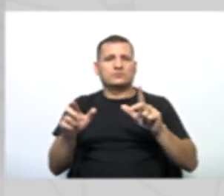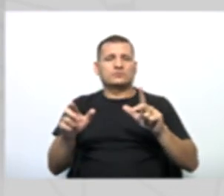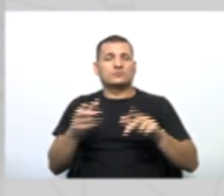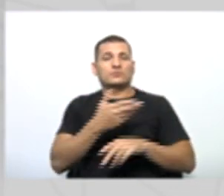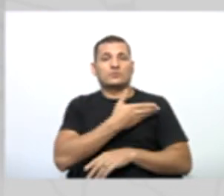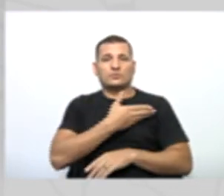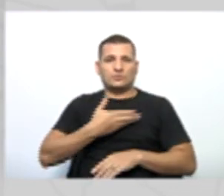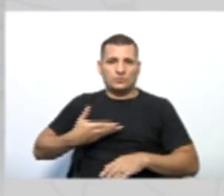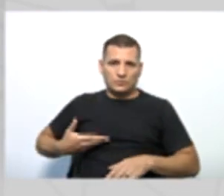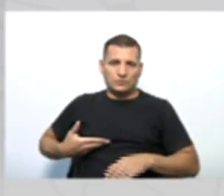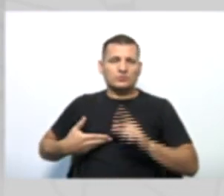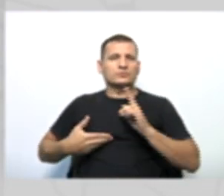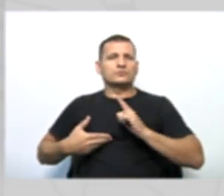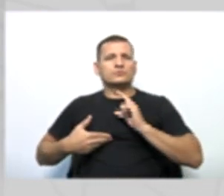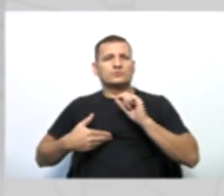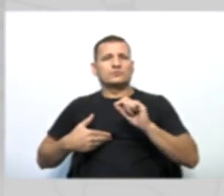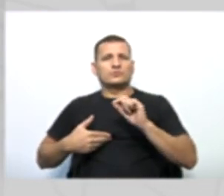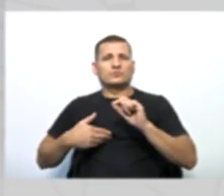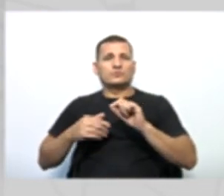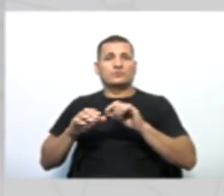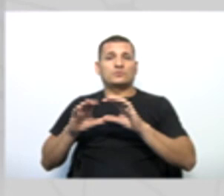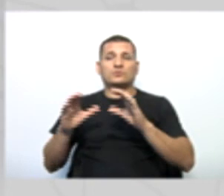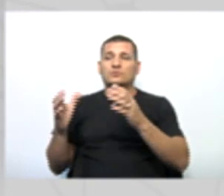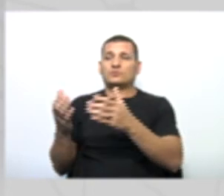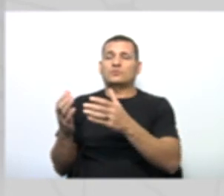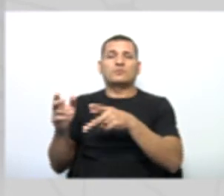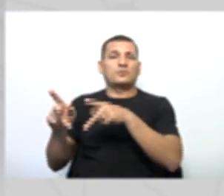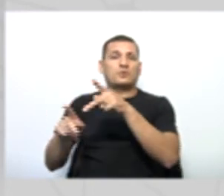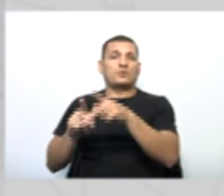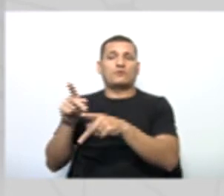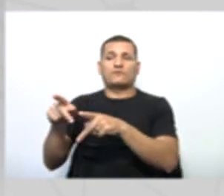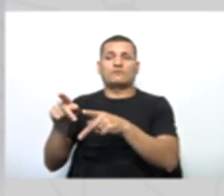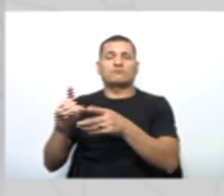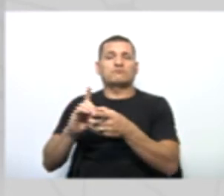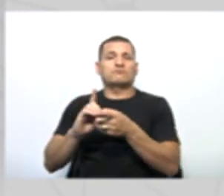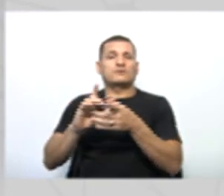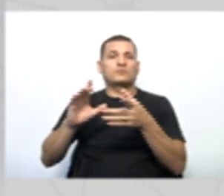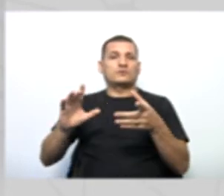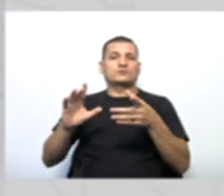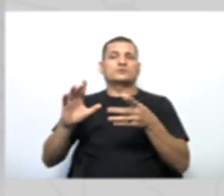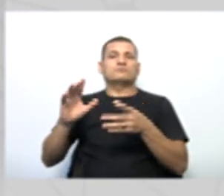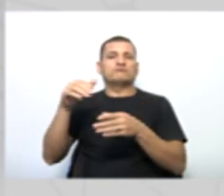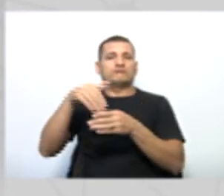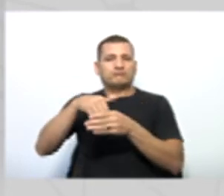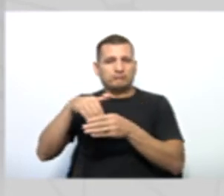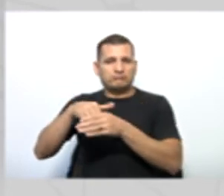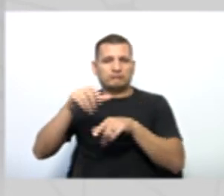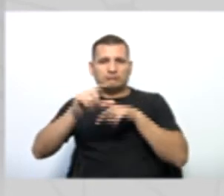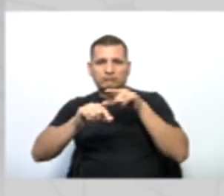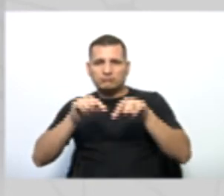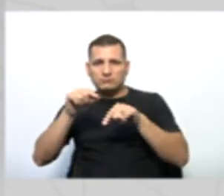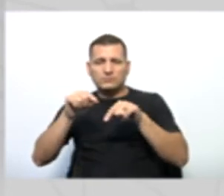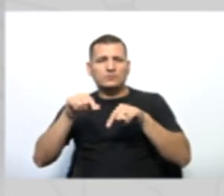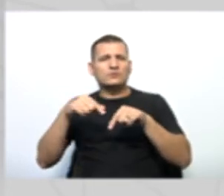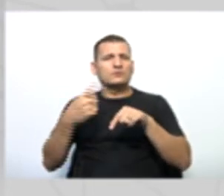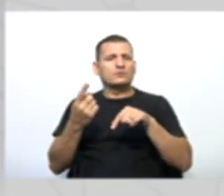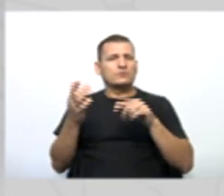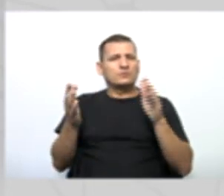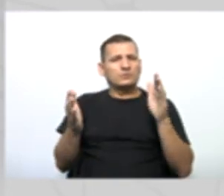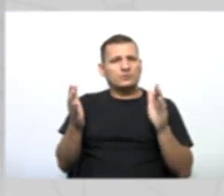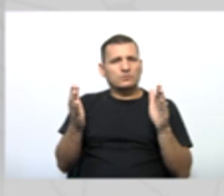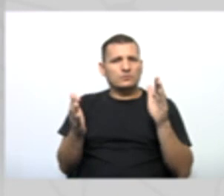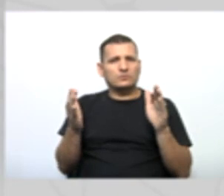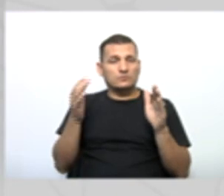tinha a participação de uma grande parte da população nas decisões. Então foi ali naquele período que